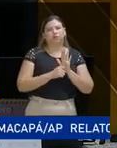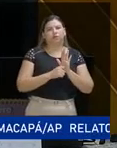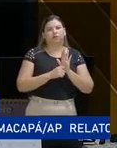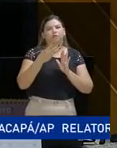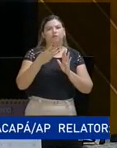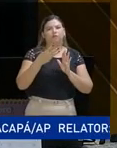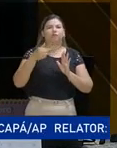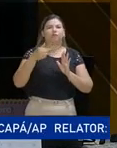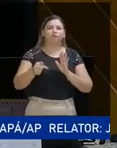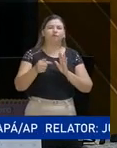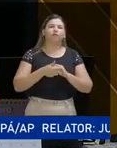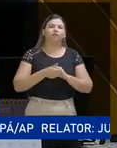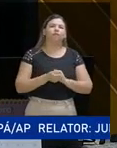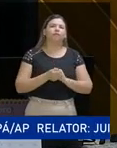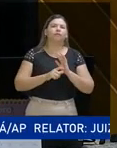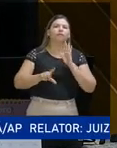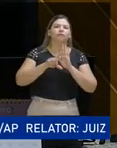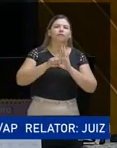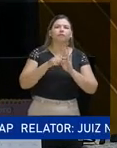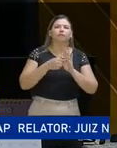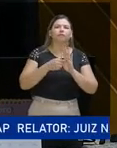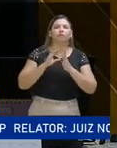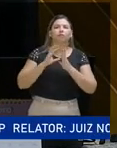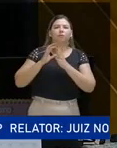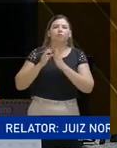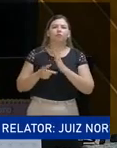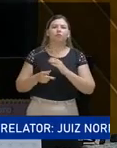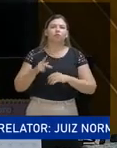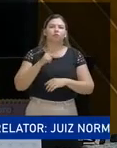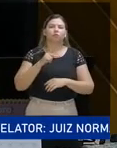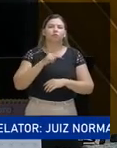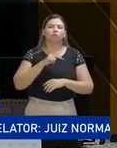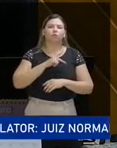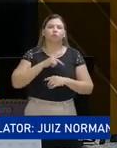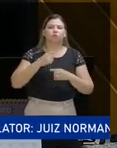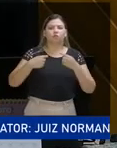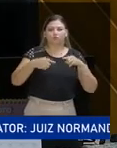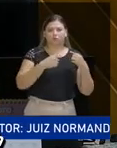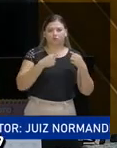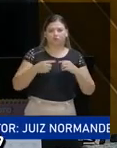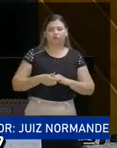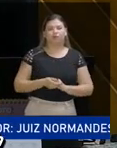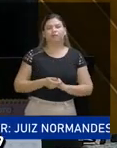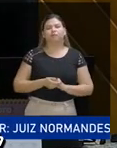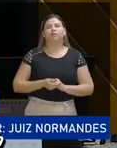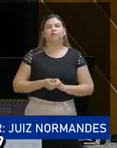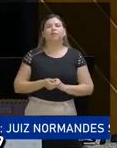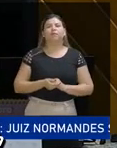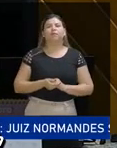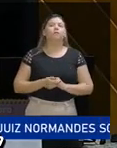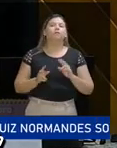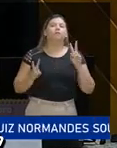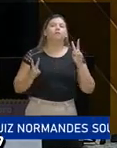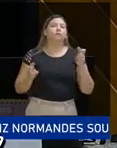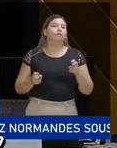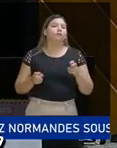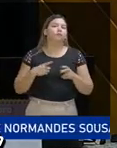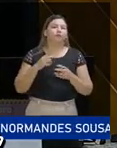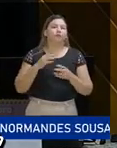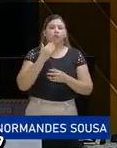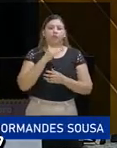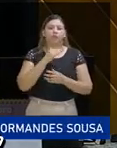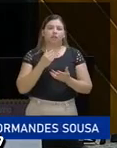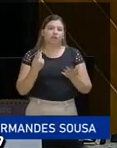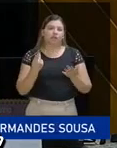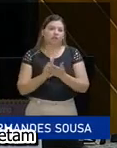artigo 37 da Lei dos Partidos Políticos. Segundo o qual, aspas, erros formais